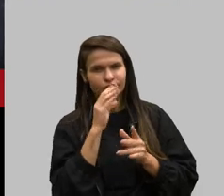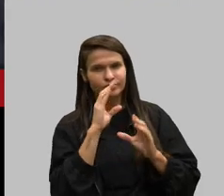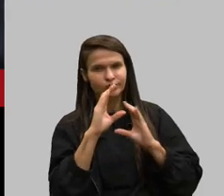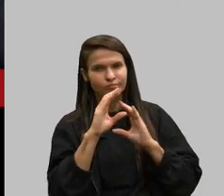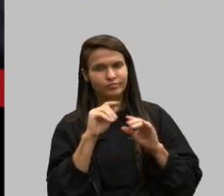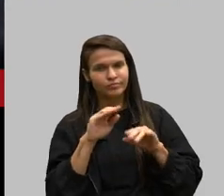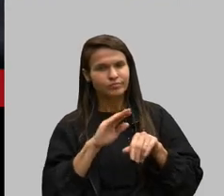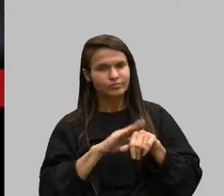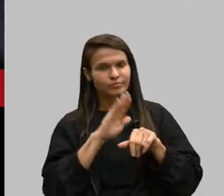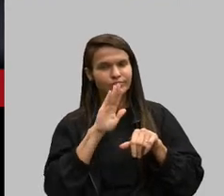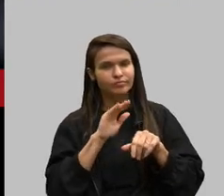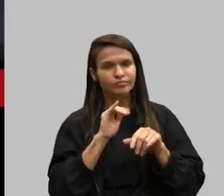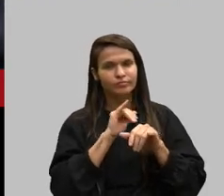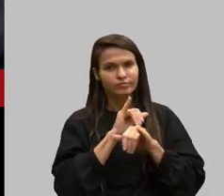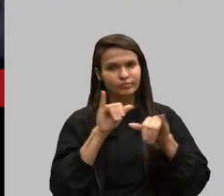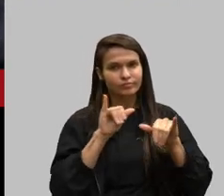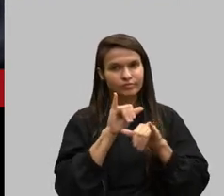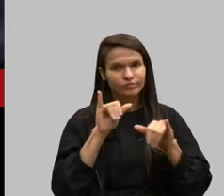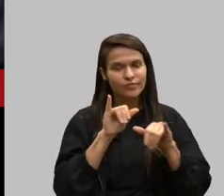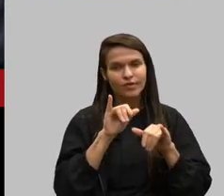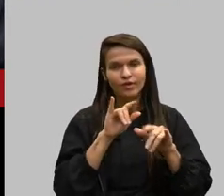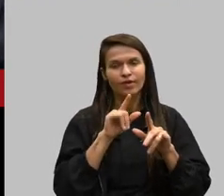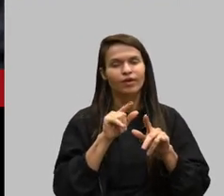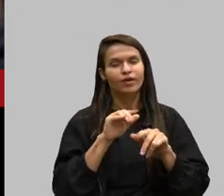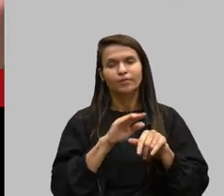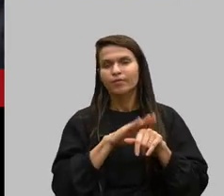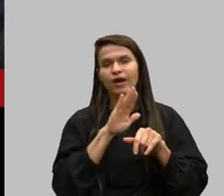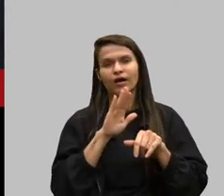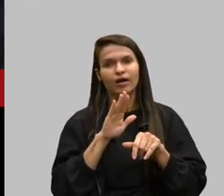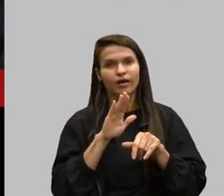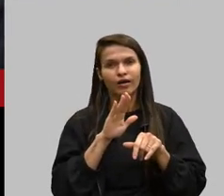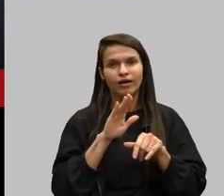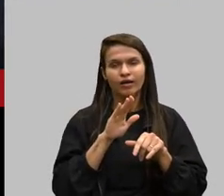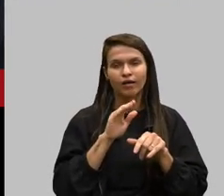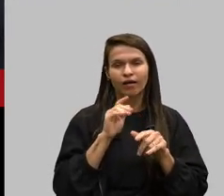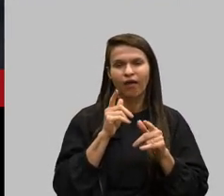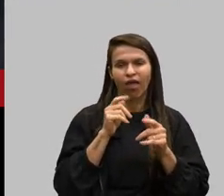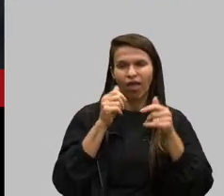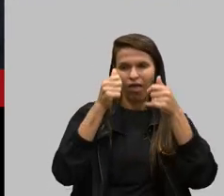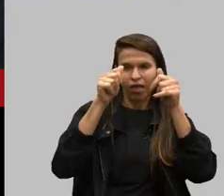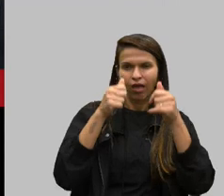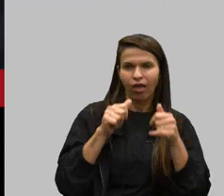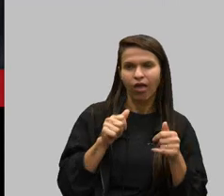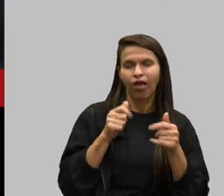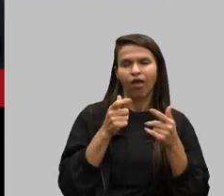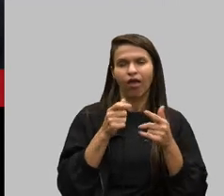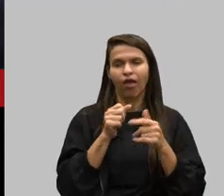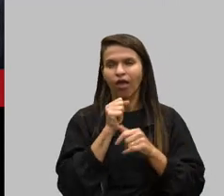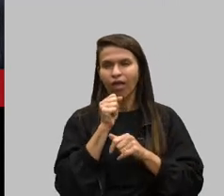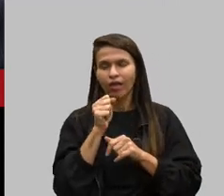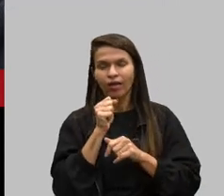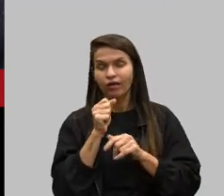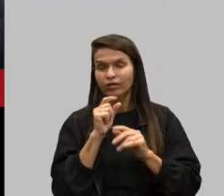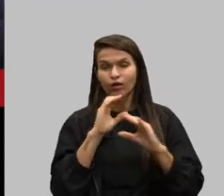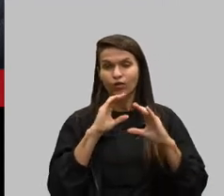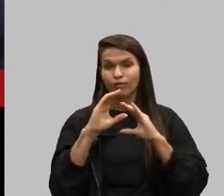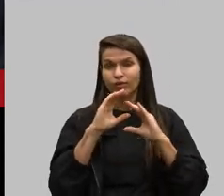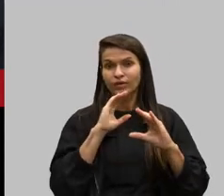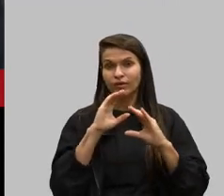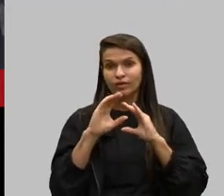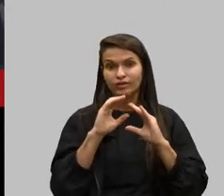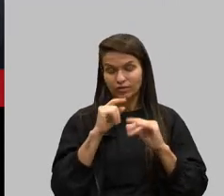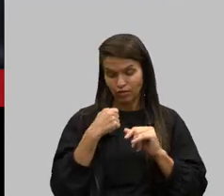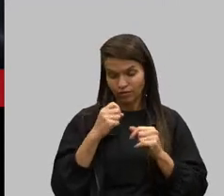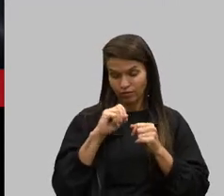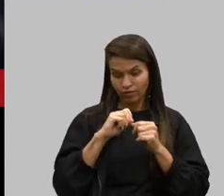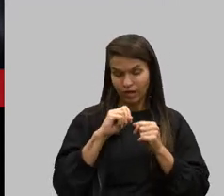publicidade é mais eh banner imprensa e às vezes comunicação é é uma comunicação que eu faço